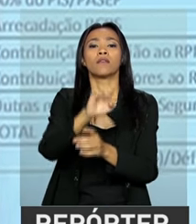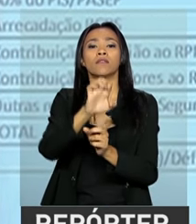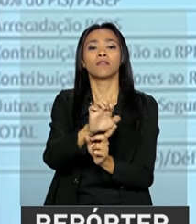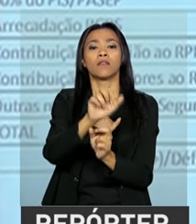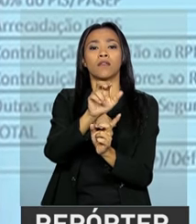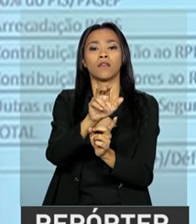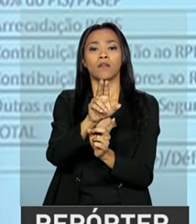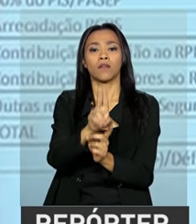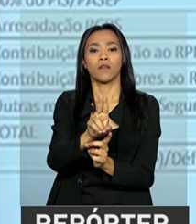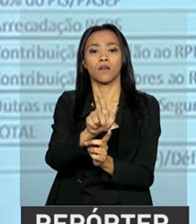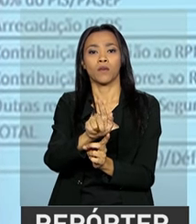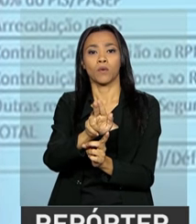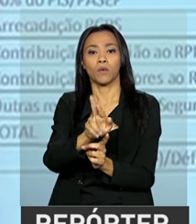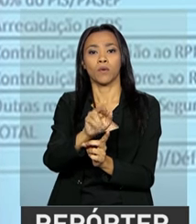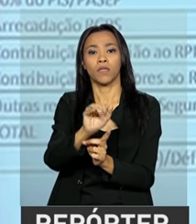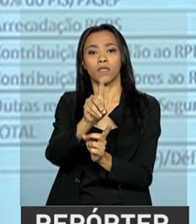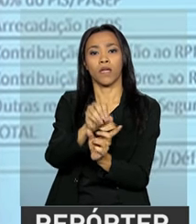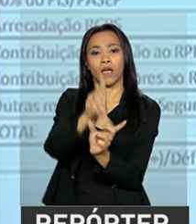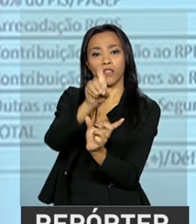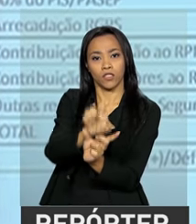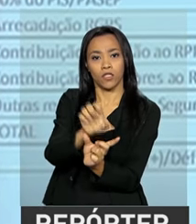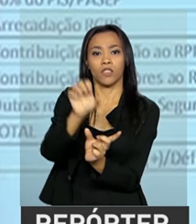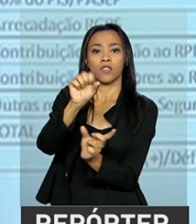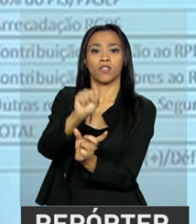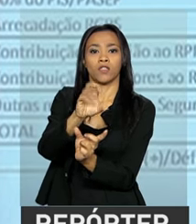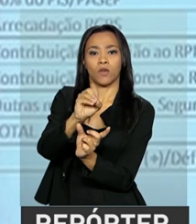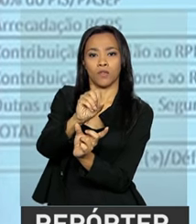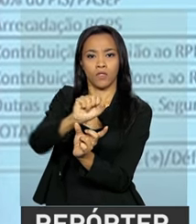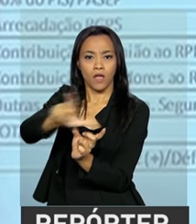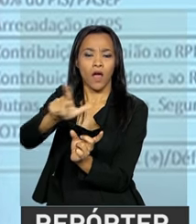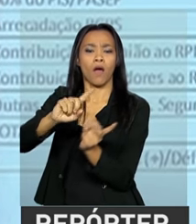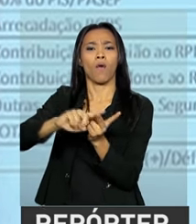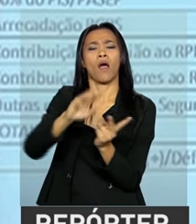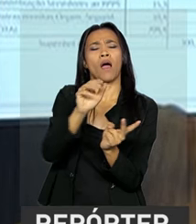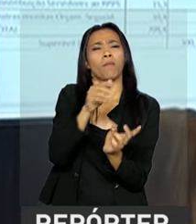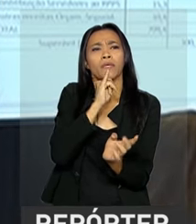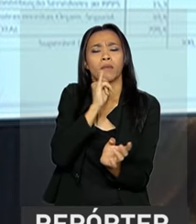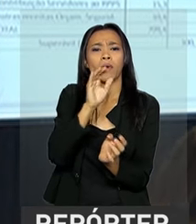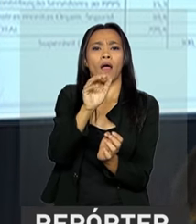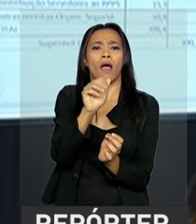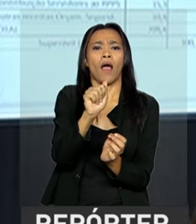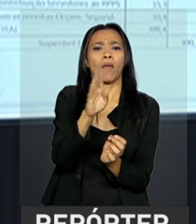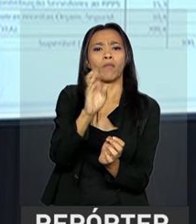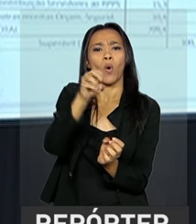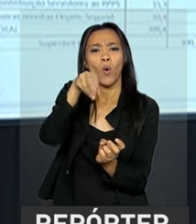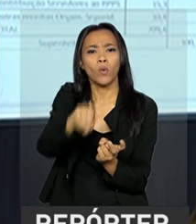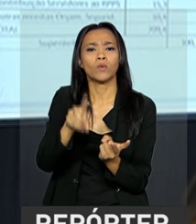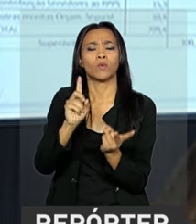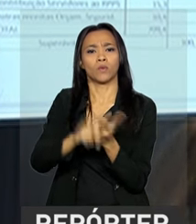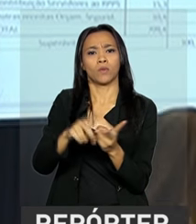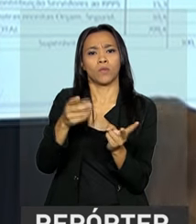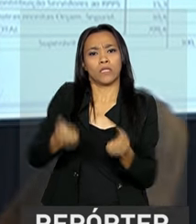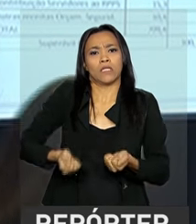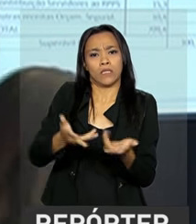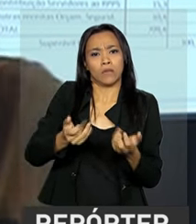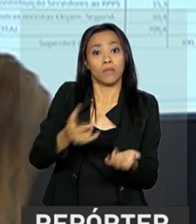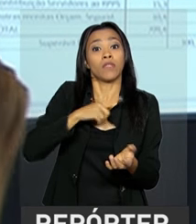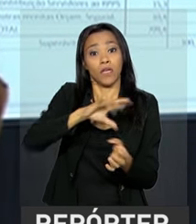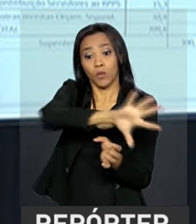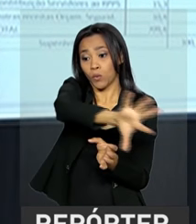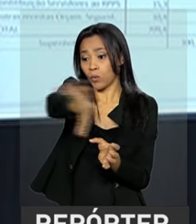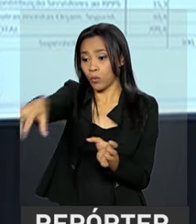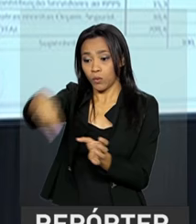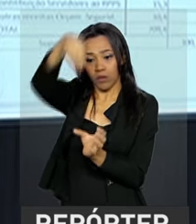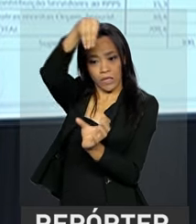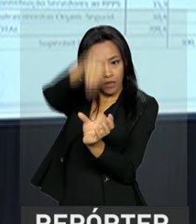no entanto, o assistente social, saúde, abono salarial, seguro, desemprego, são despesas da Seguridade, porque aqui está se levando em